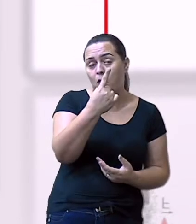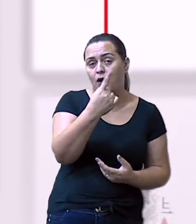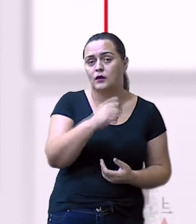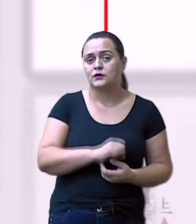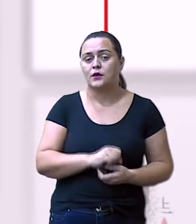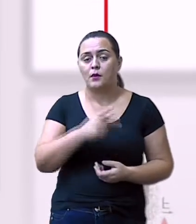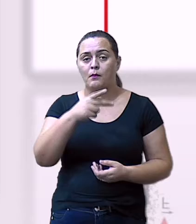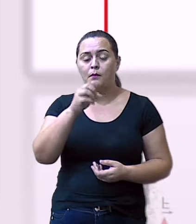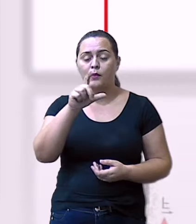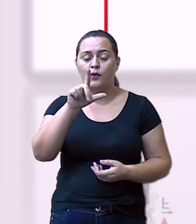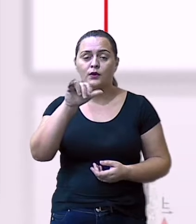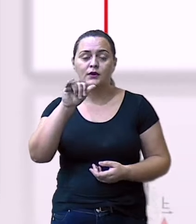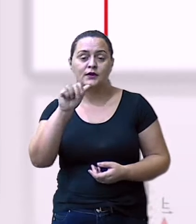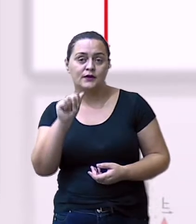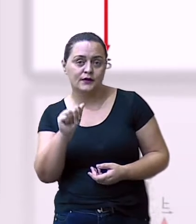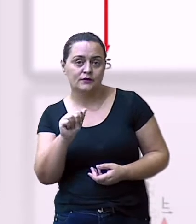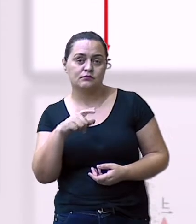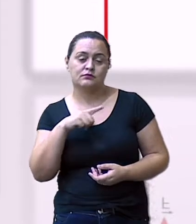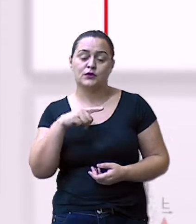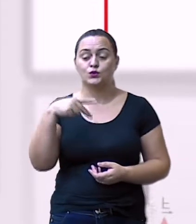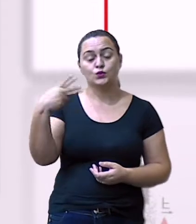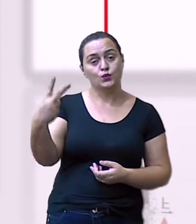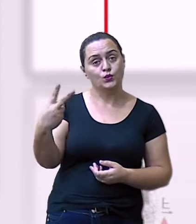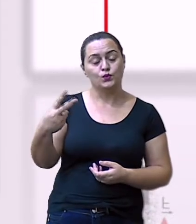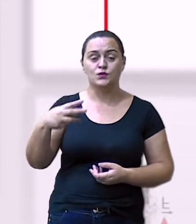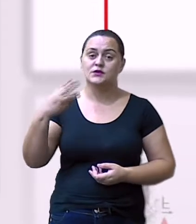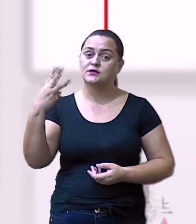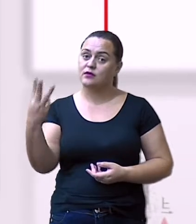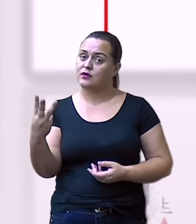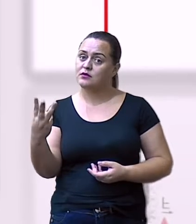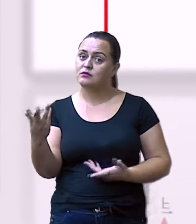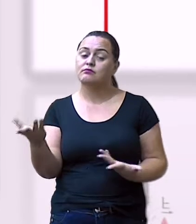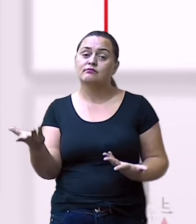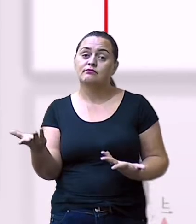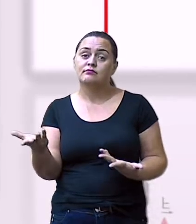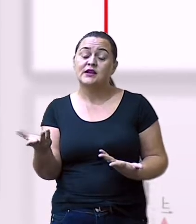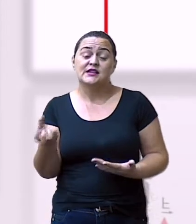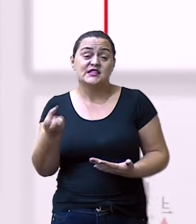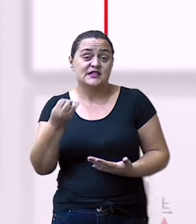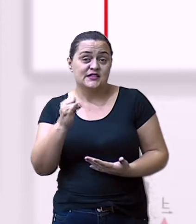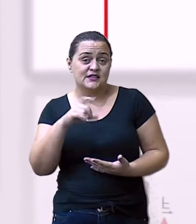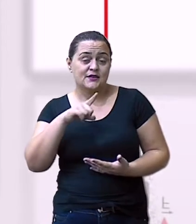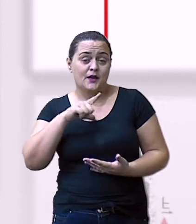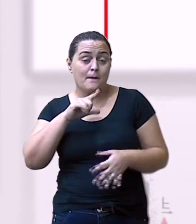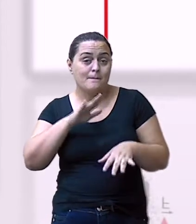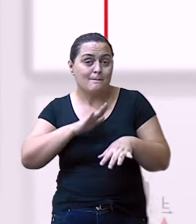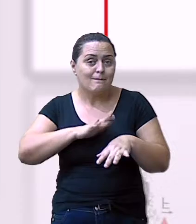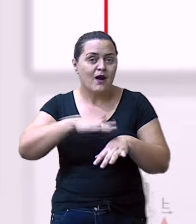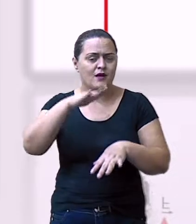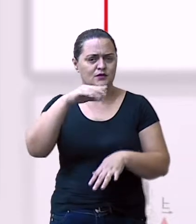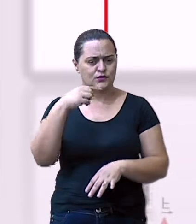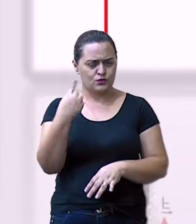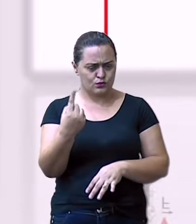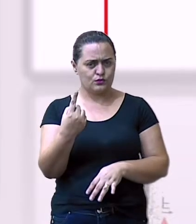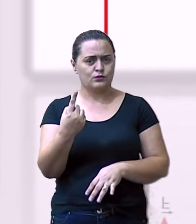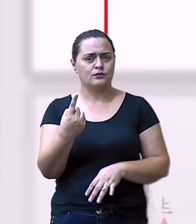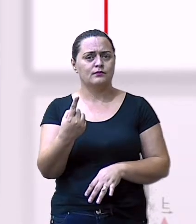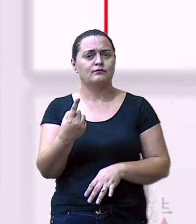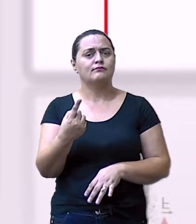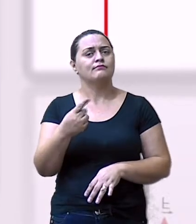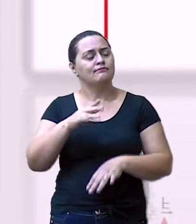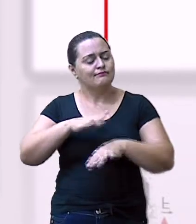bem. Quanto maior for a quantidade de polias, mais fácil. Além de